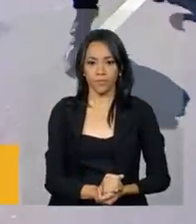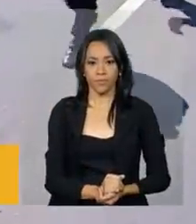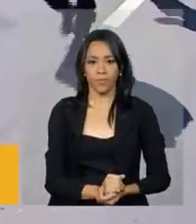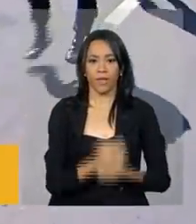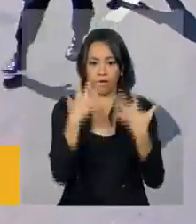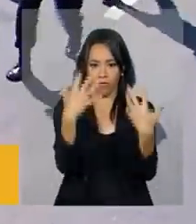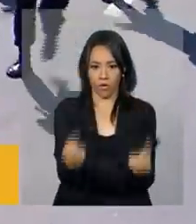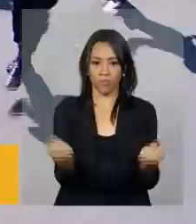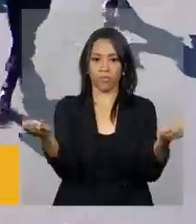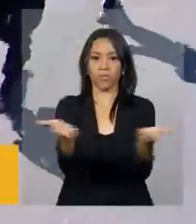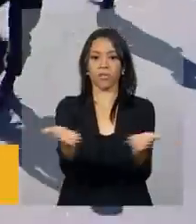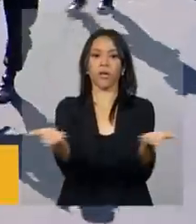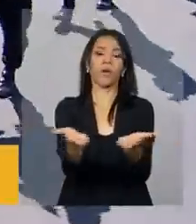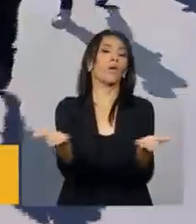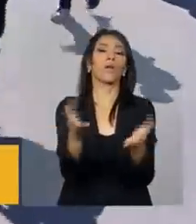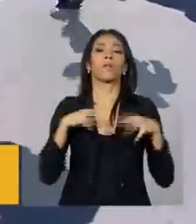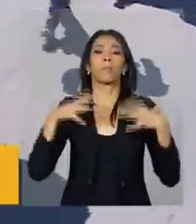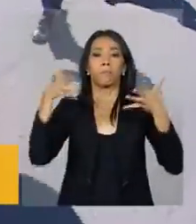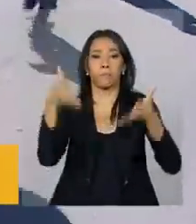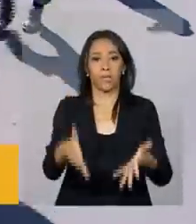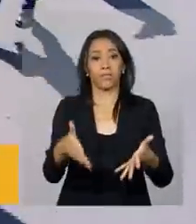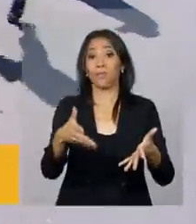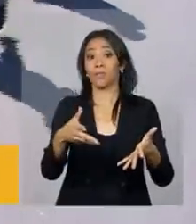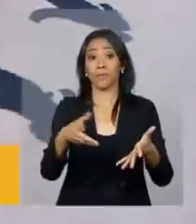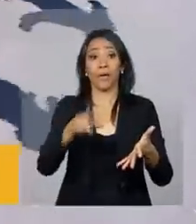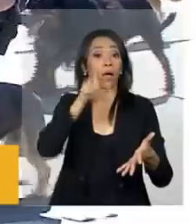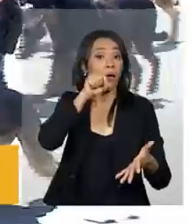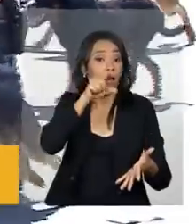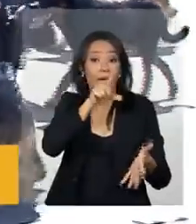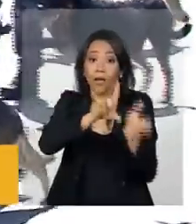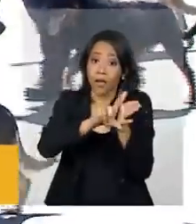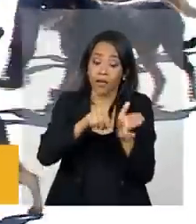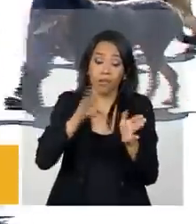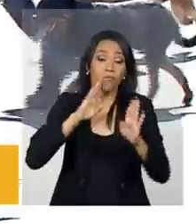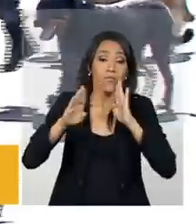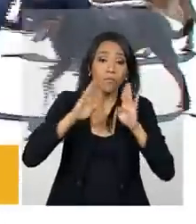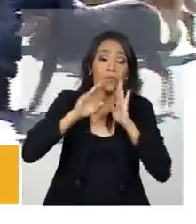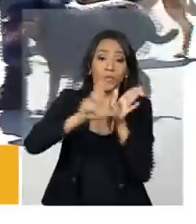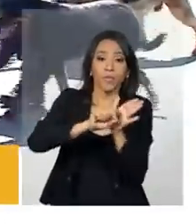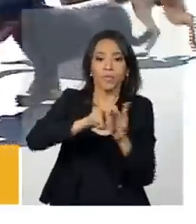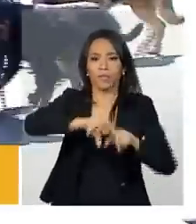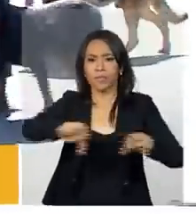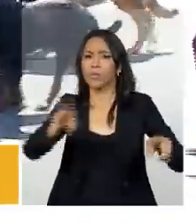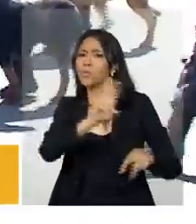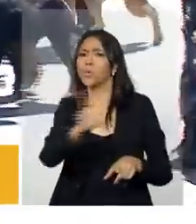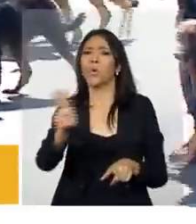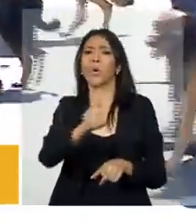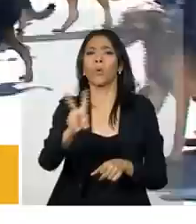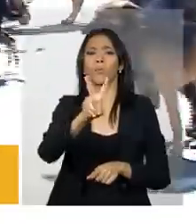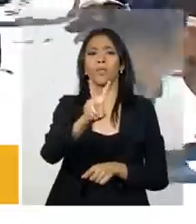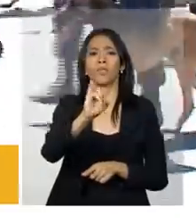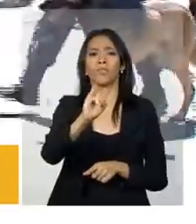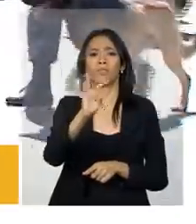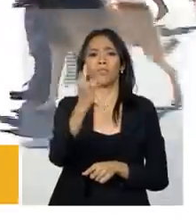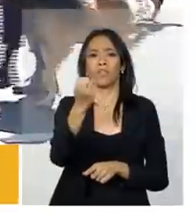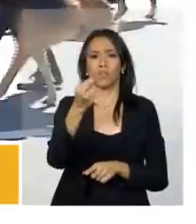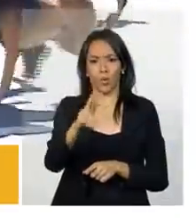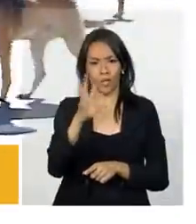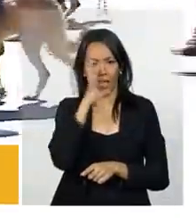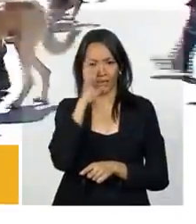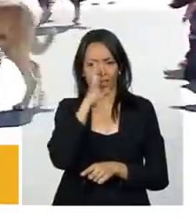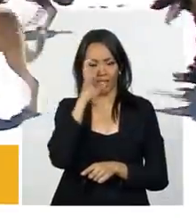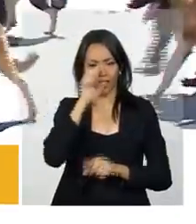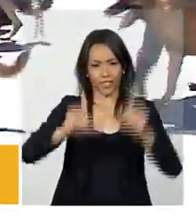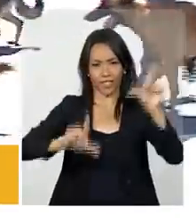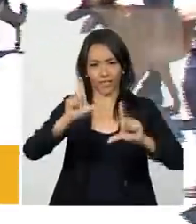Vamos então às nossas participações aqui pelas redes sociais, pelo Facebook. O Victor Barreira está acompanhando o desfile na NBR direto